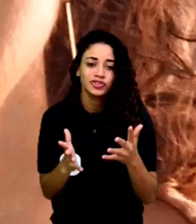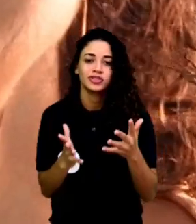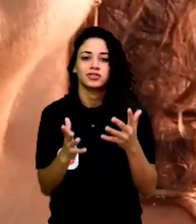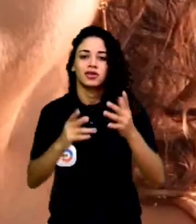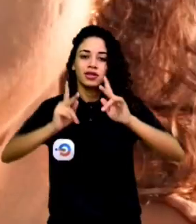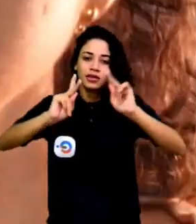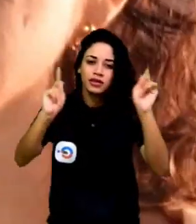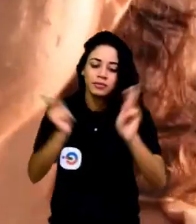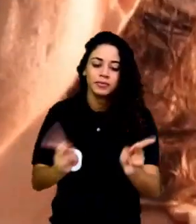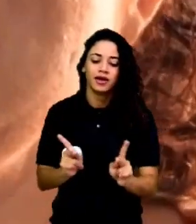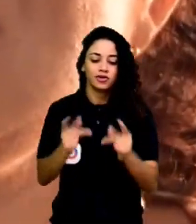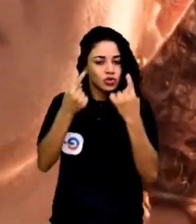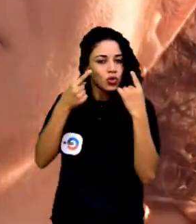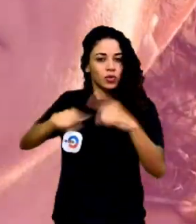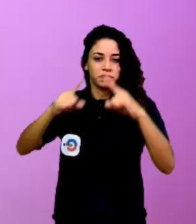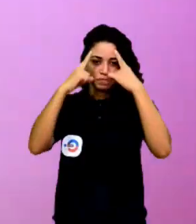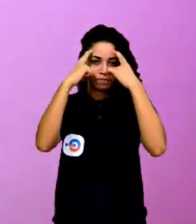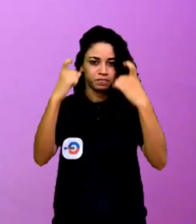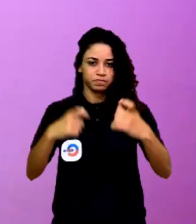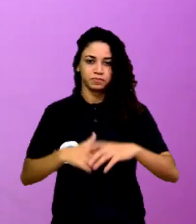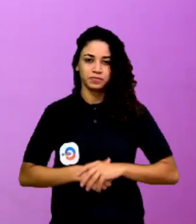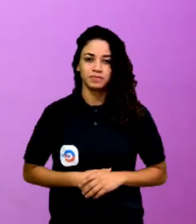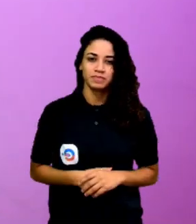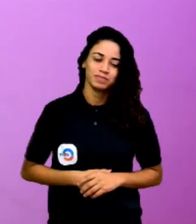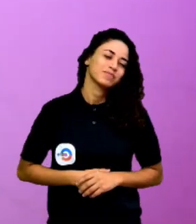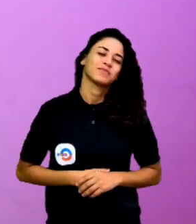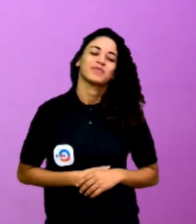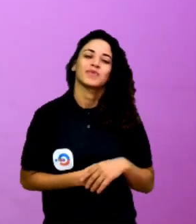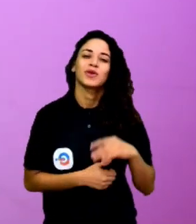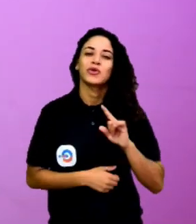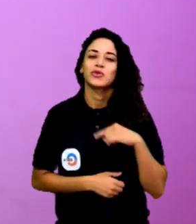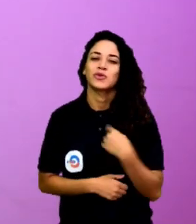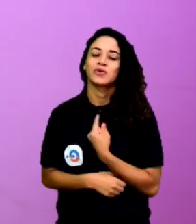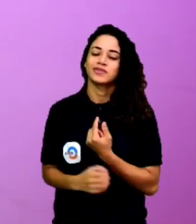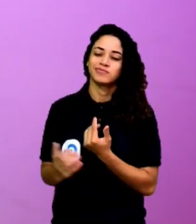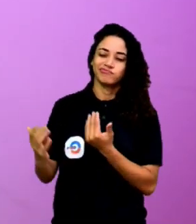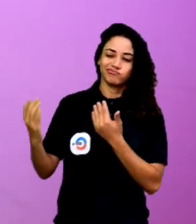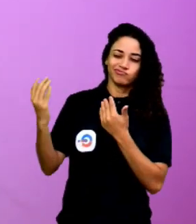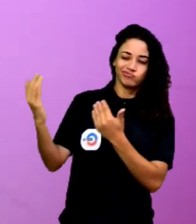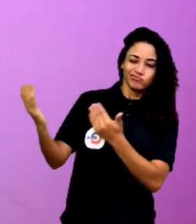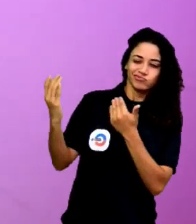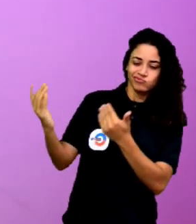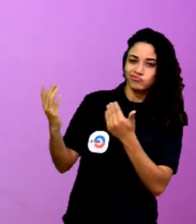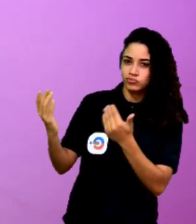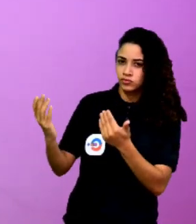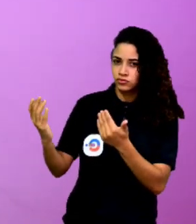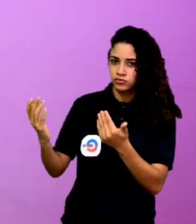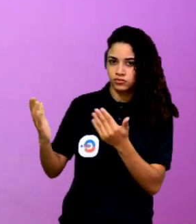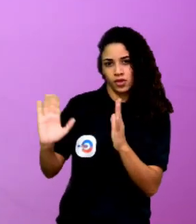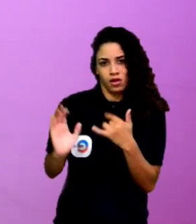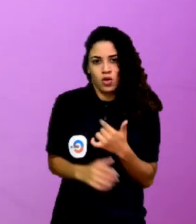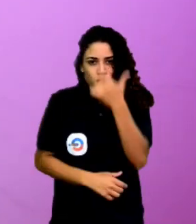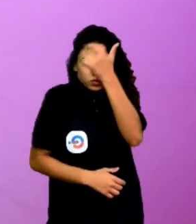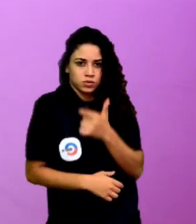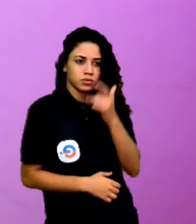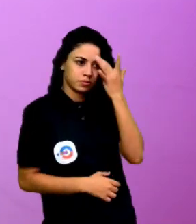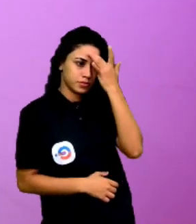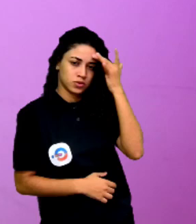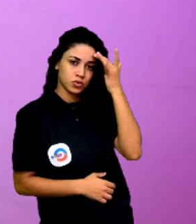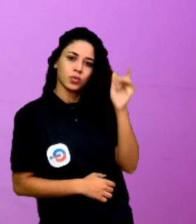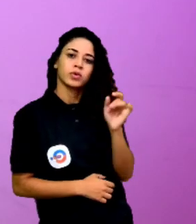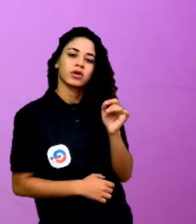pacificamente, rejeitando a violência. A gente desconfia muito do outro, embora eu seja uma pessoa que procure